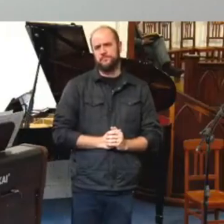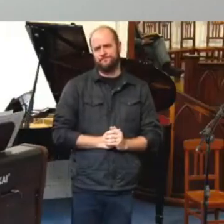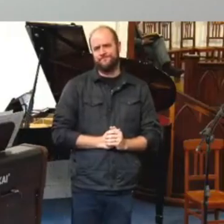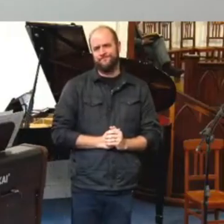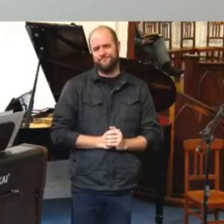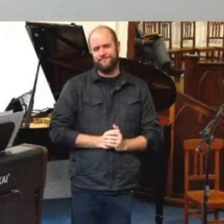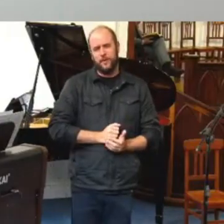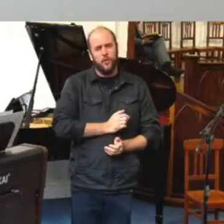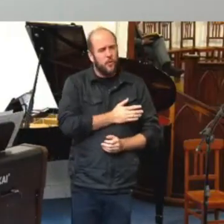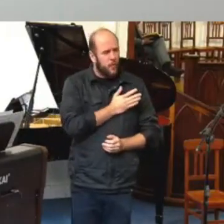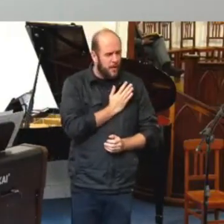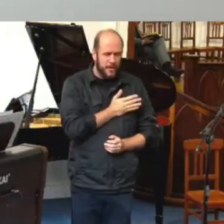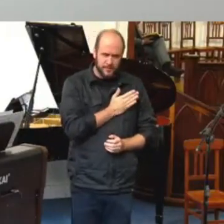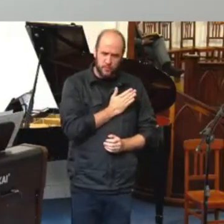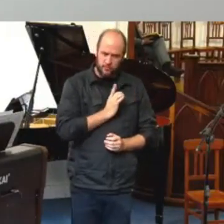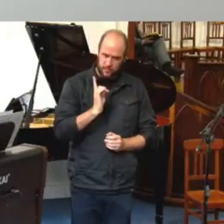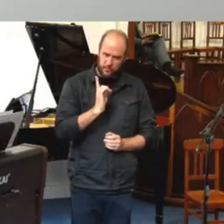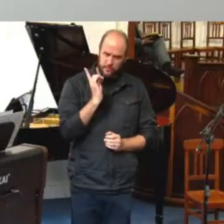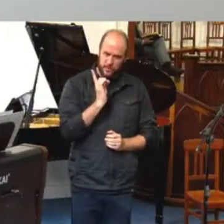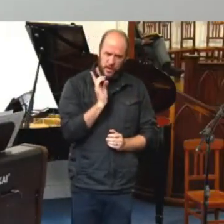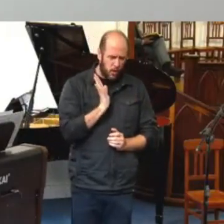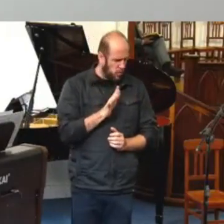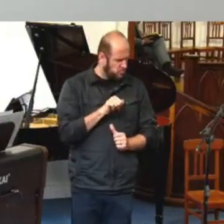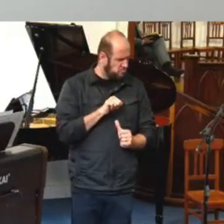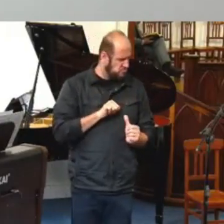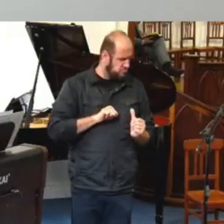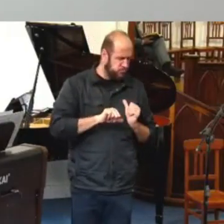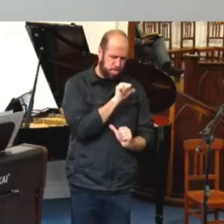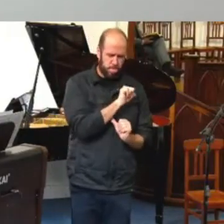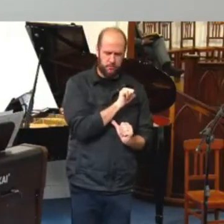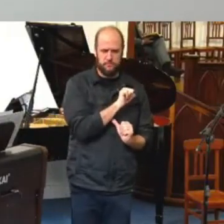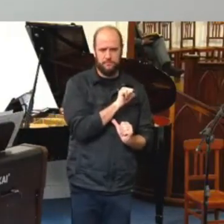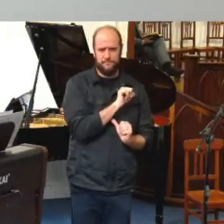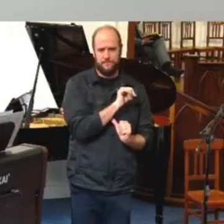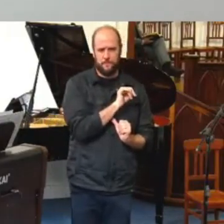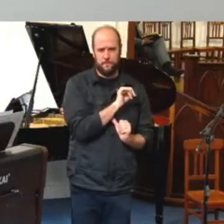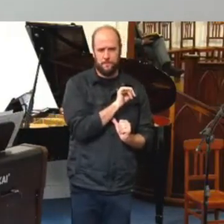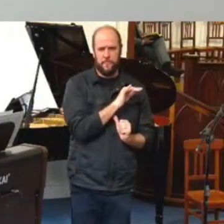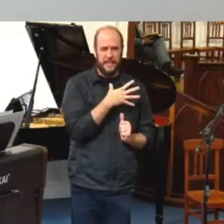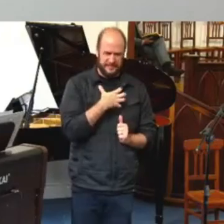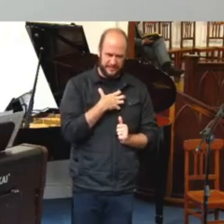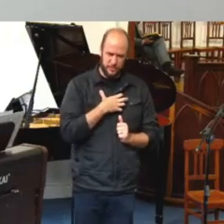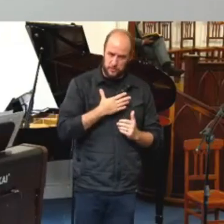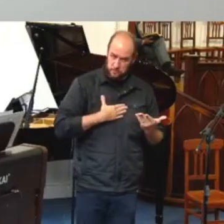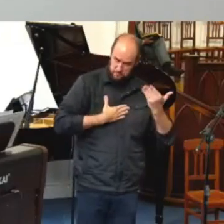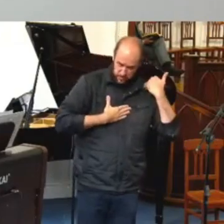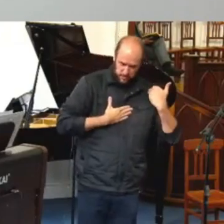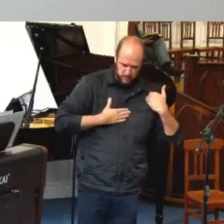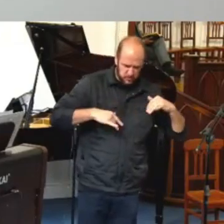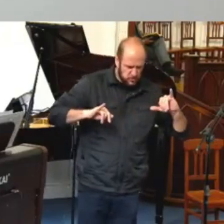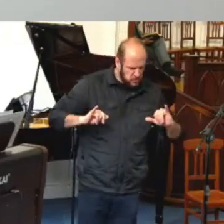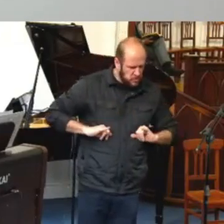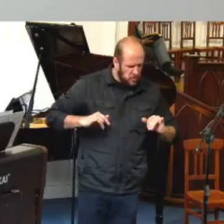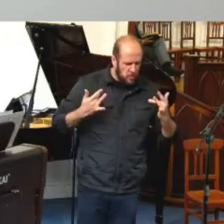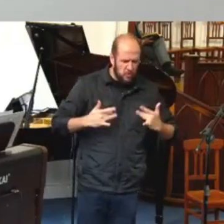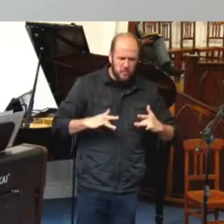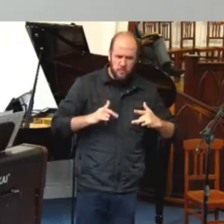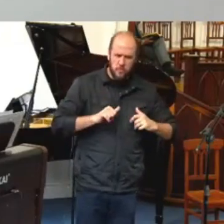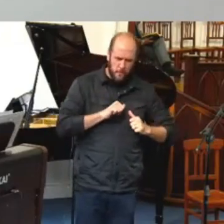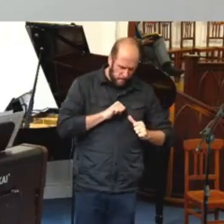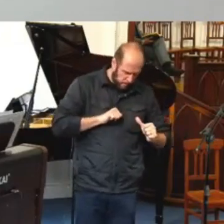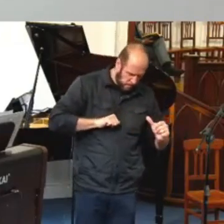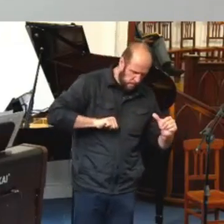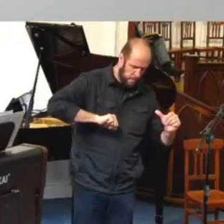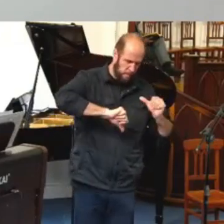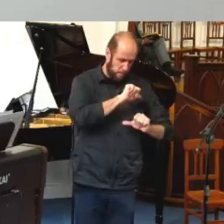No coração de Davi tudo mudou. Naquele centro de controle da alma, agora a dor não reina